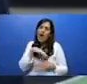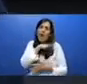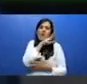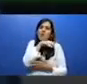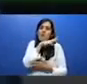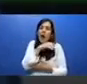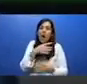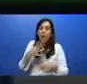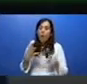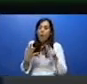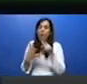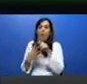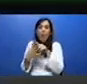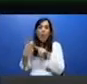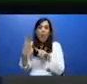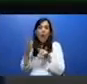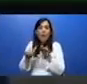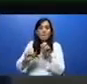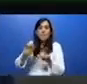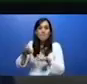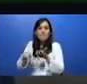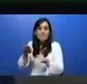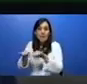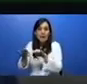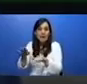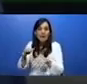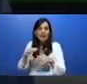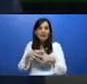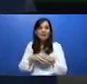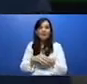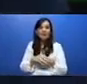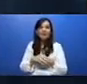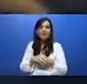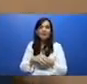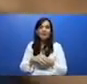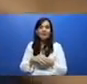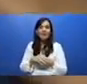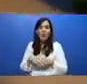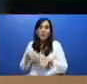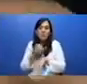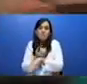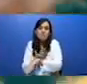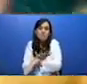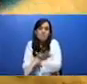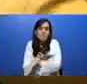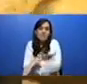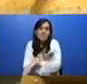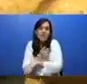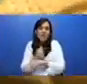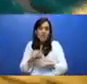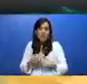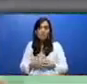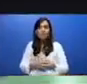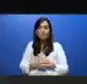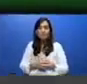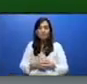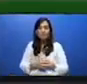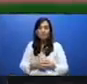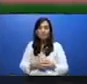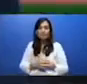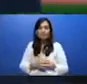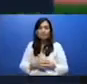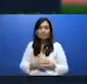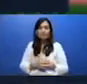tem orelha, a marquinha dos pelos que ficou na massinha. Tá vendo que legal que fica o registro? Aqui nós pegamos